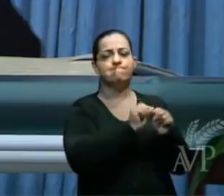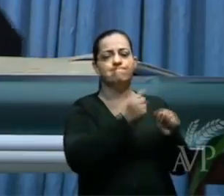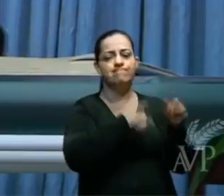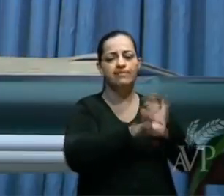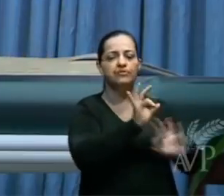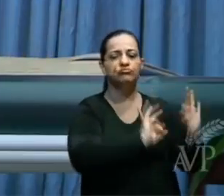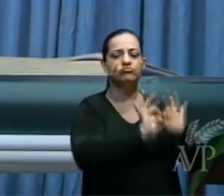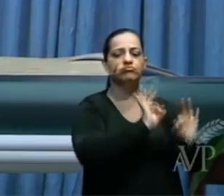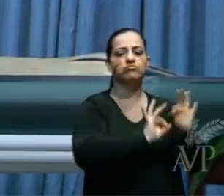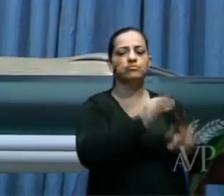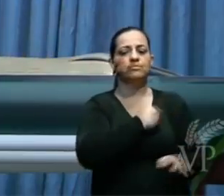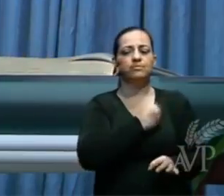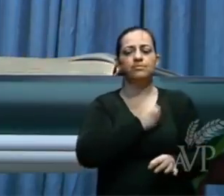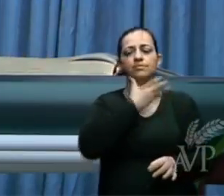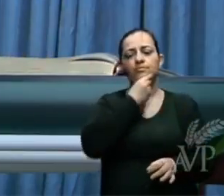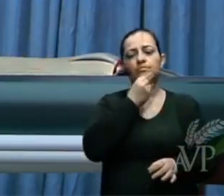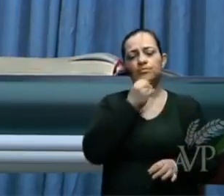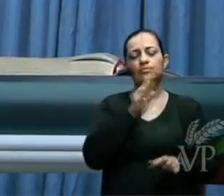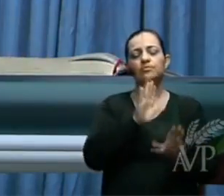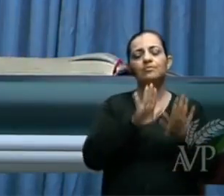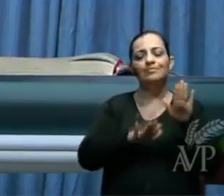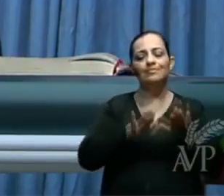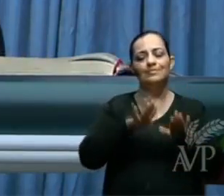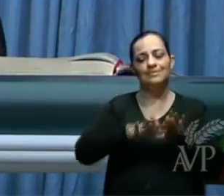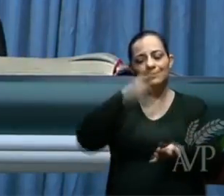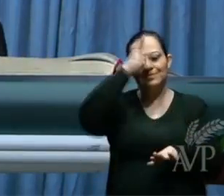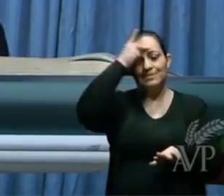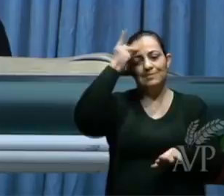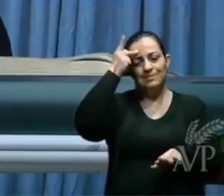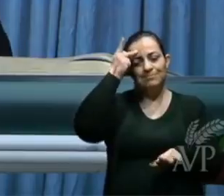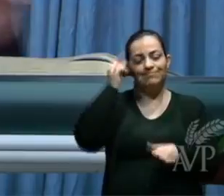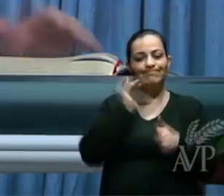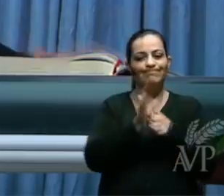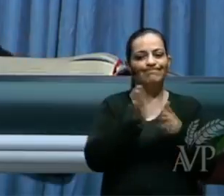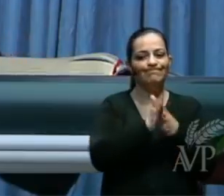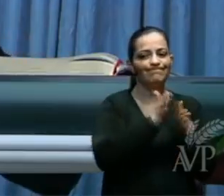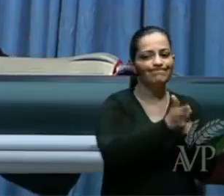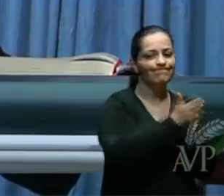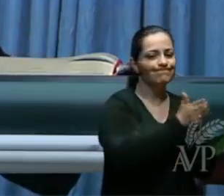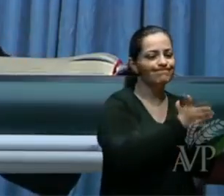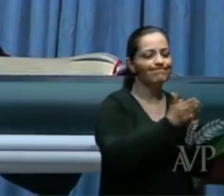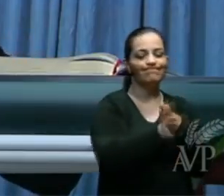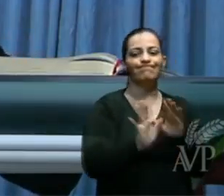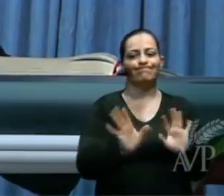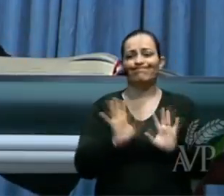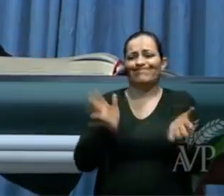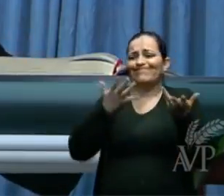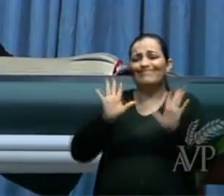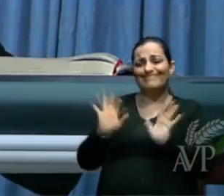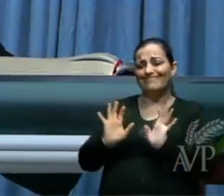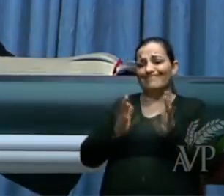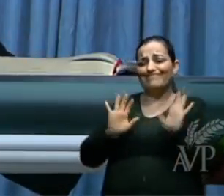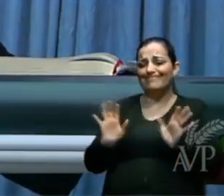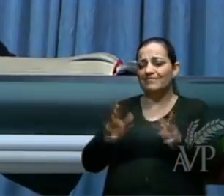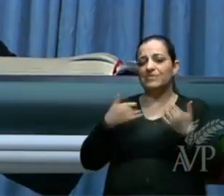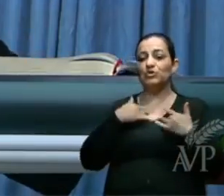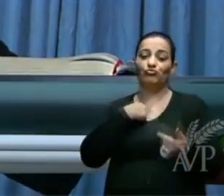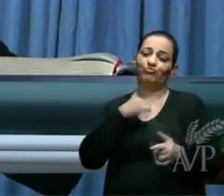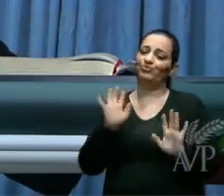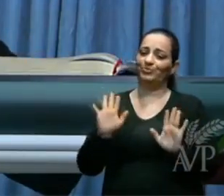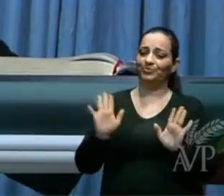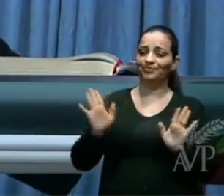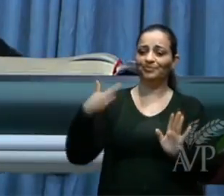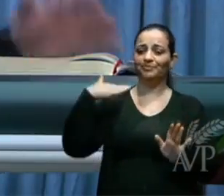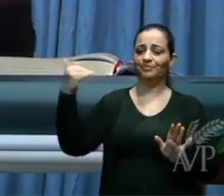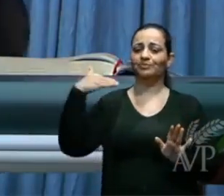seu homem geralmente a pessoa que corre do ministério corre da